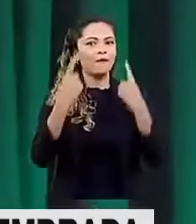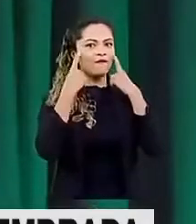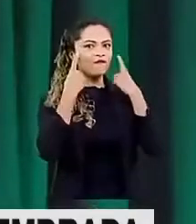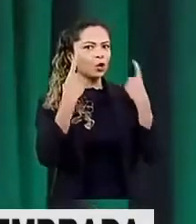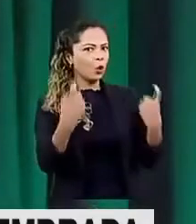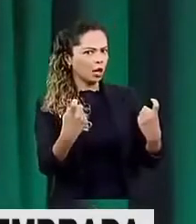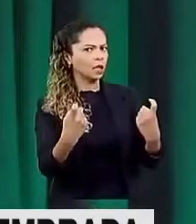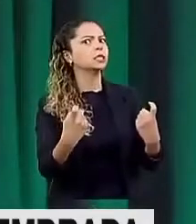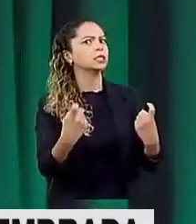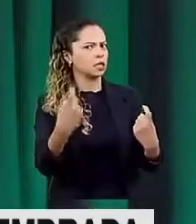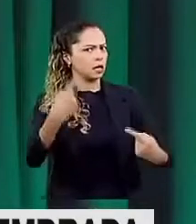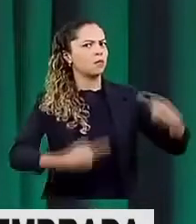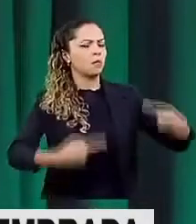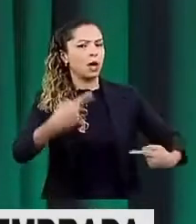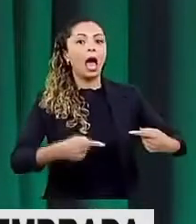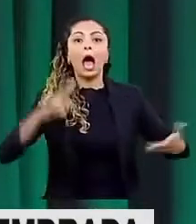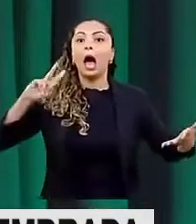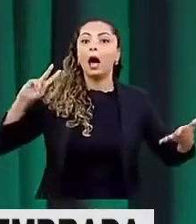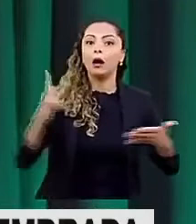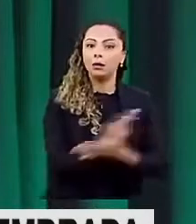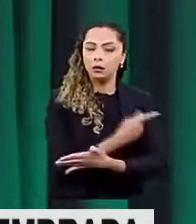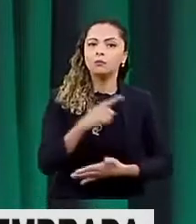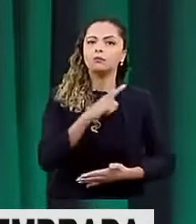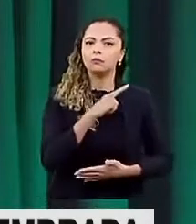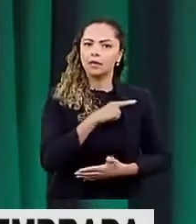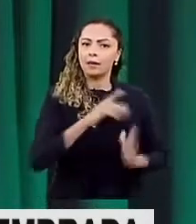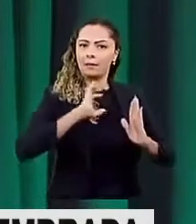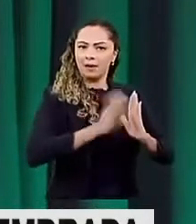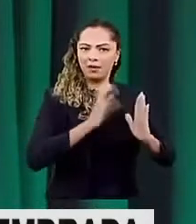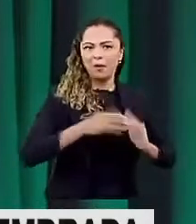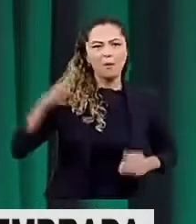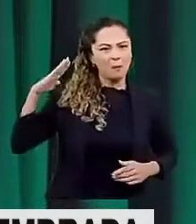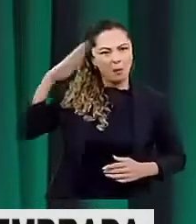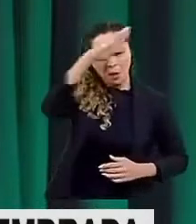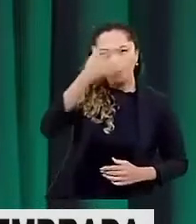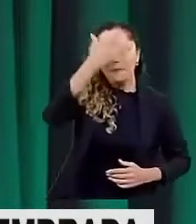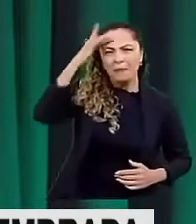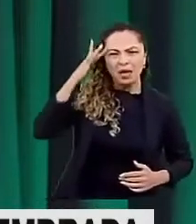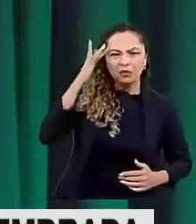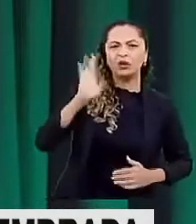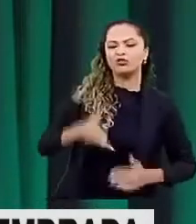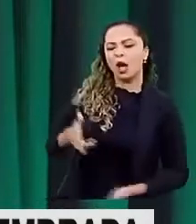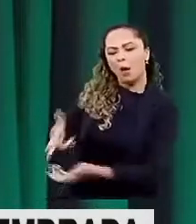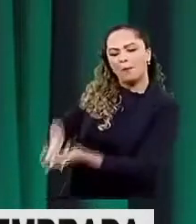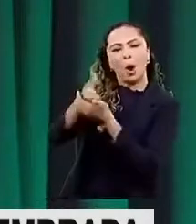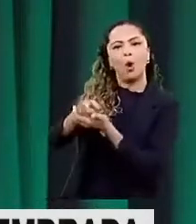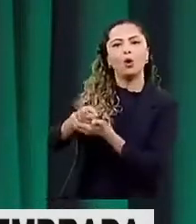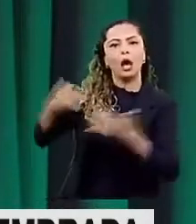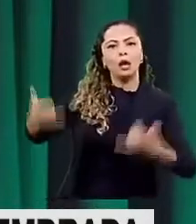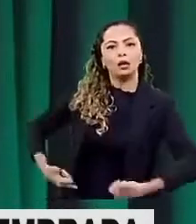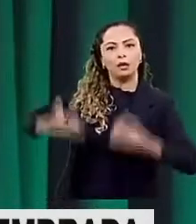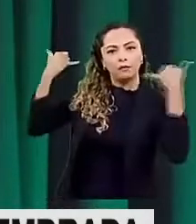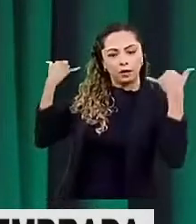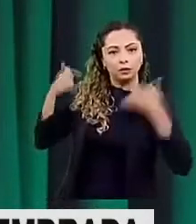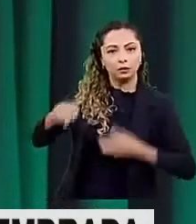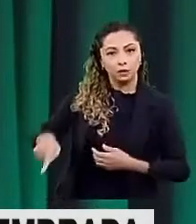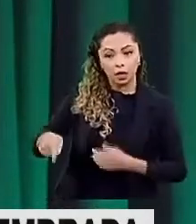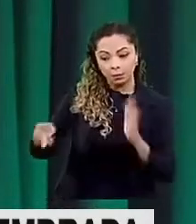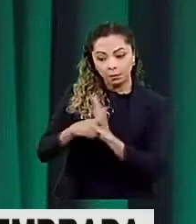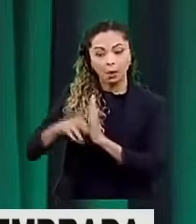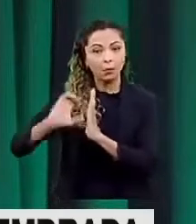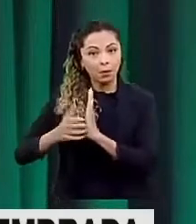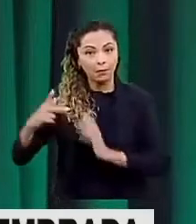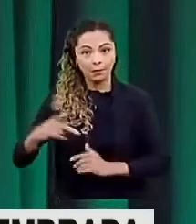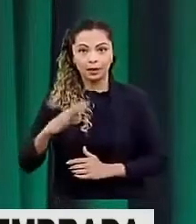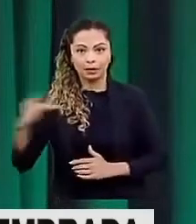Um bolsonarista assassinou um petista durante uma festa de aniversário, um outro apoiador do senhor matou um também